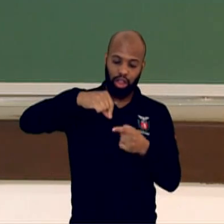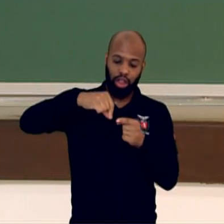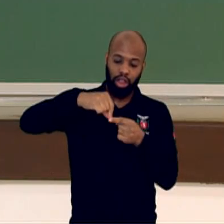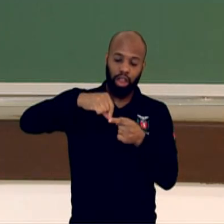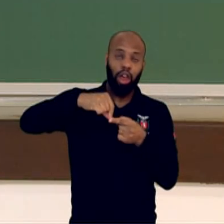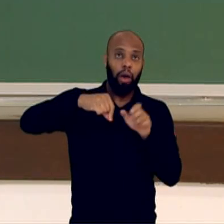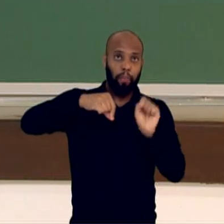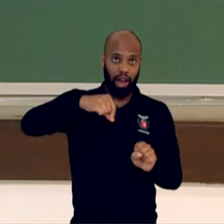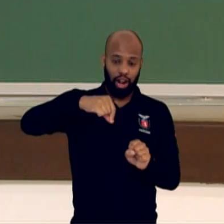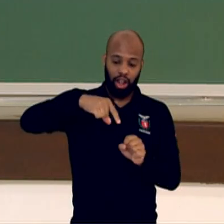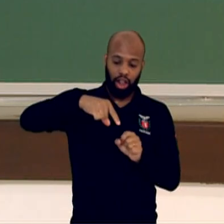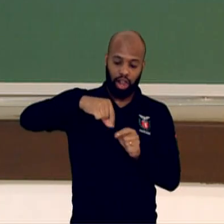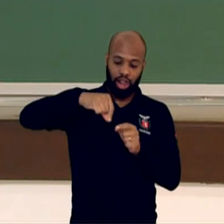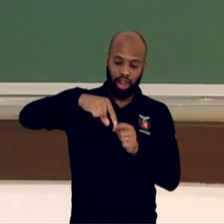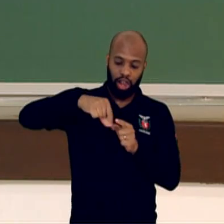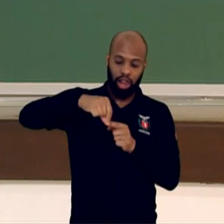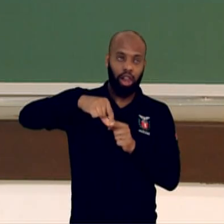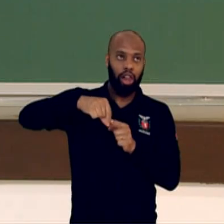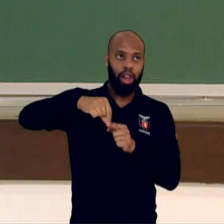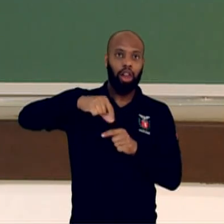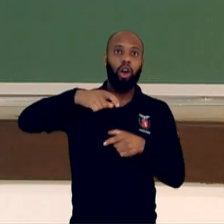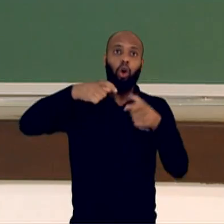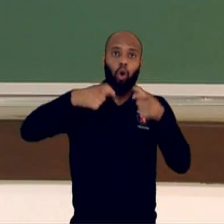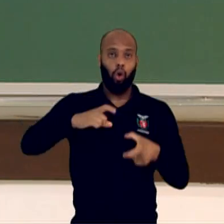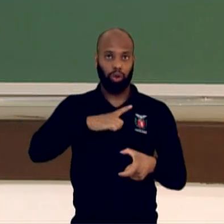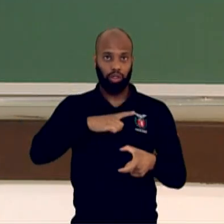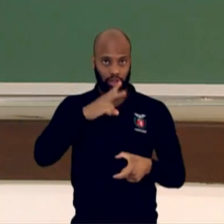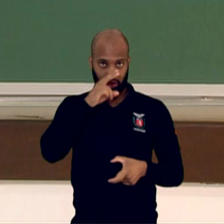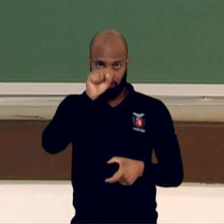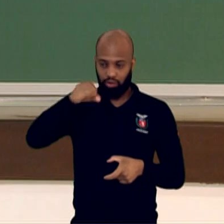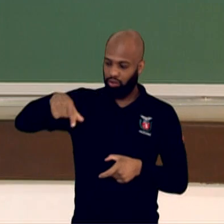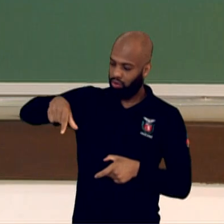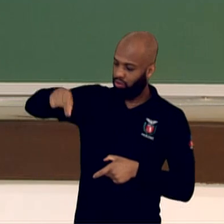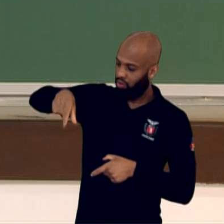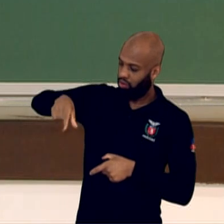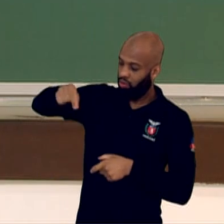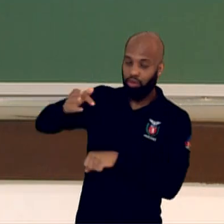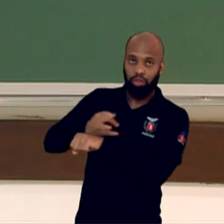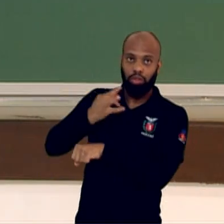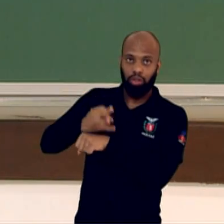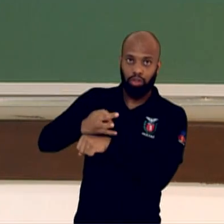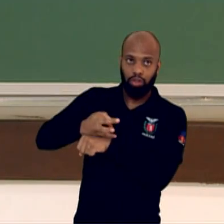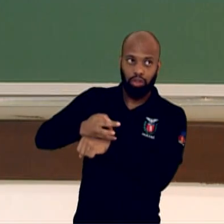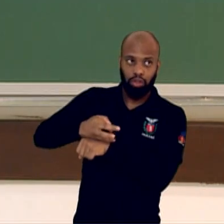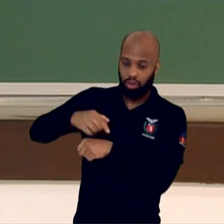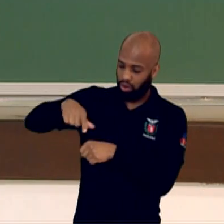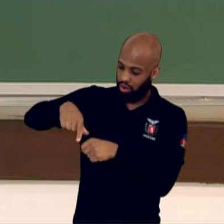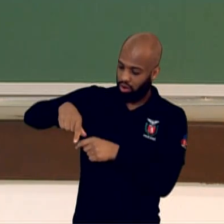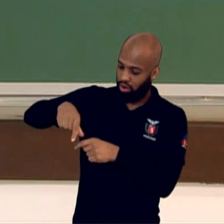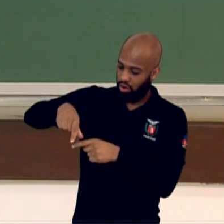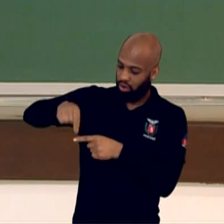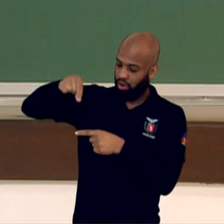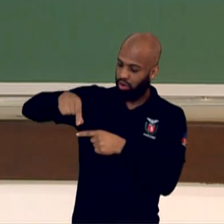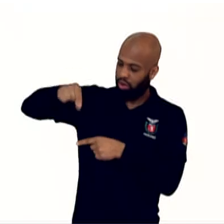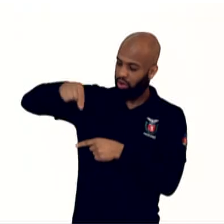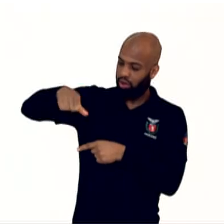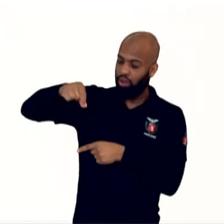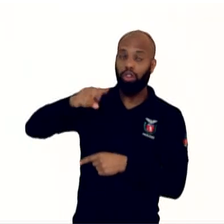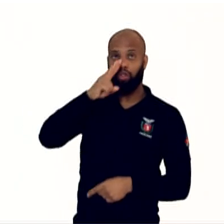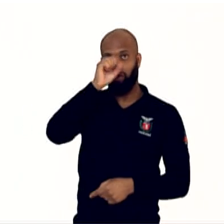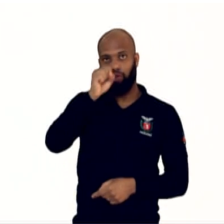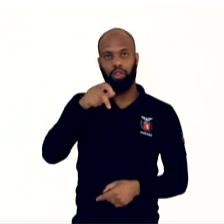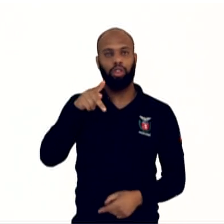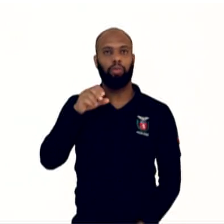ponto de apoio, a outra extremidade é onde a força tá a força resistente, e no meio eu tô aplicando a minha força potente. Então, a gente